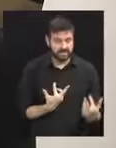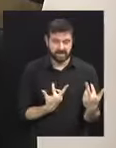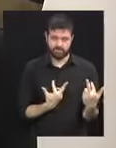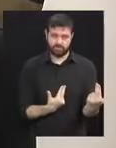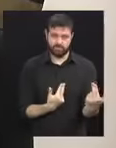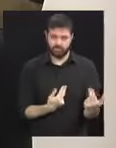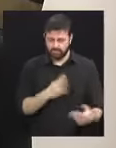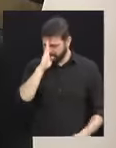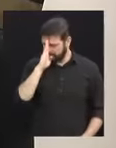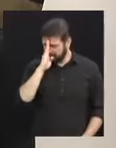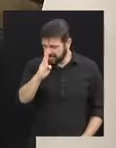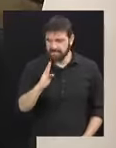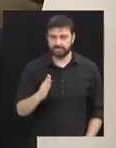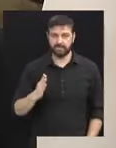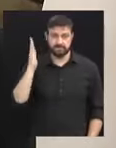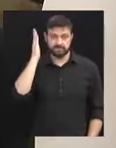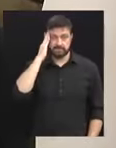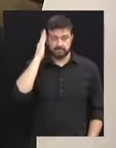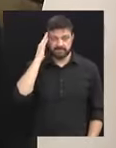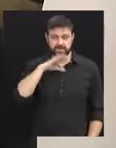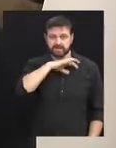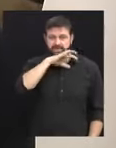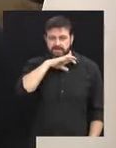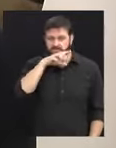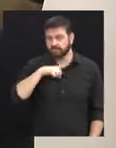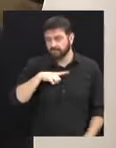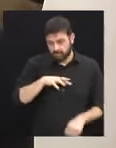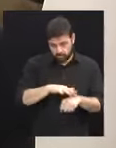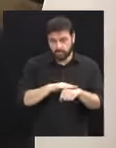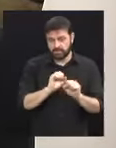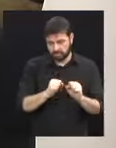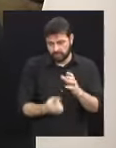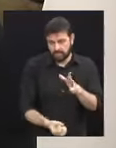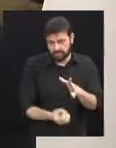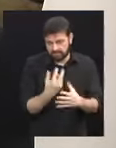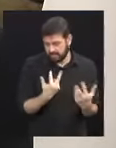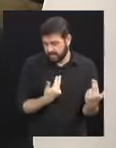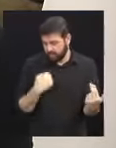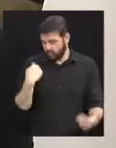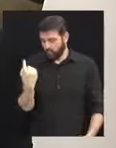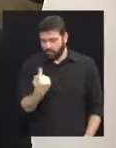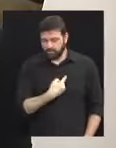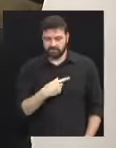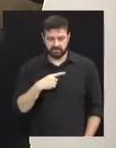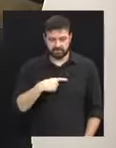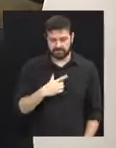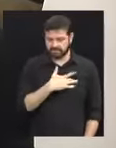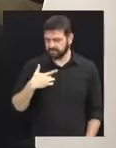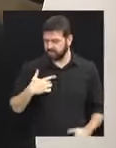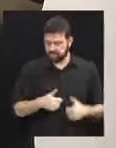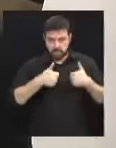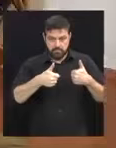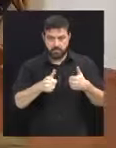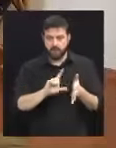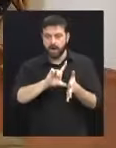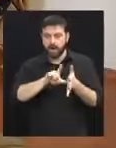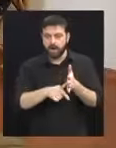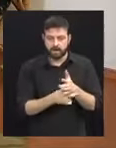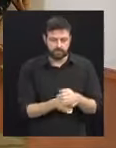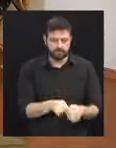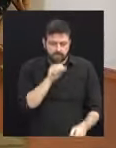é primordial isso, saber que o animal, ele pode ter uma intercorrência como o humano, ele pode desenvolver uma virose, ele está sadio hoje, amanhã ele pode